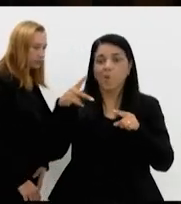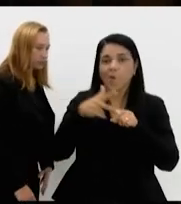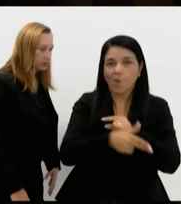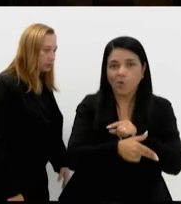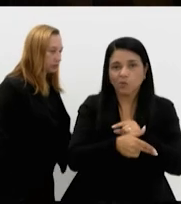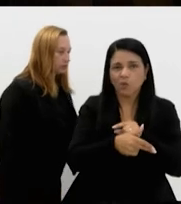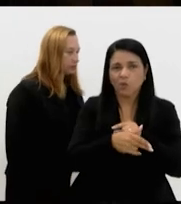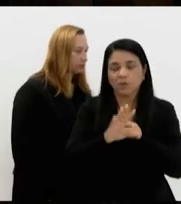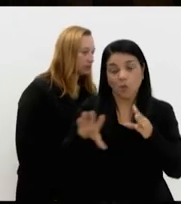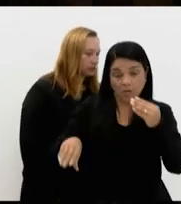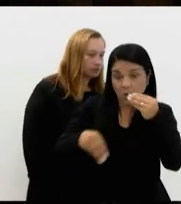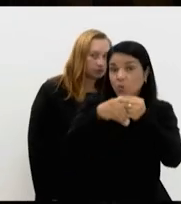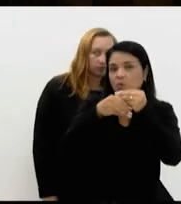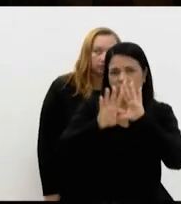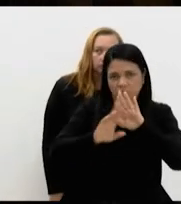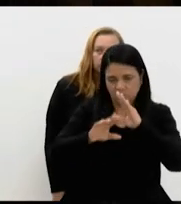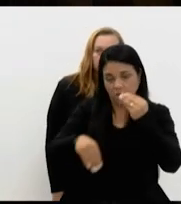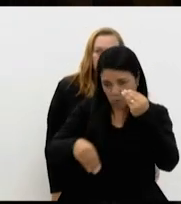Ele incluiu